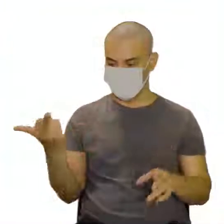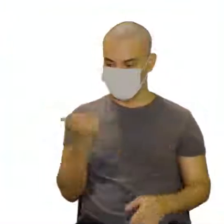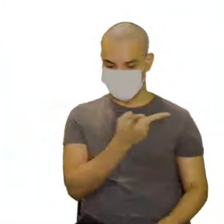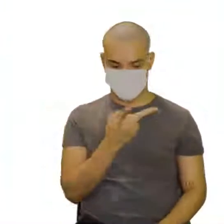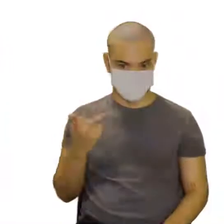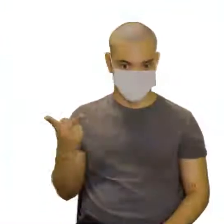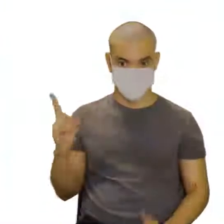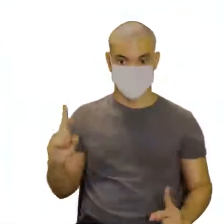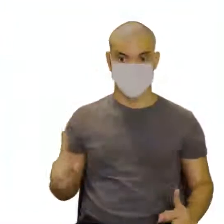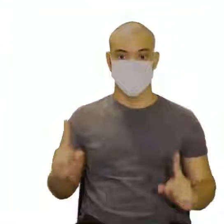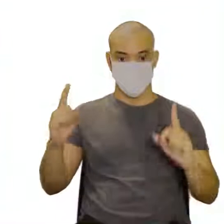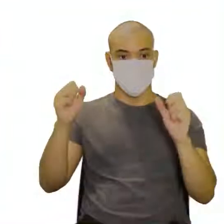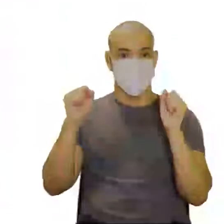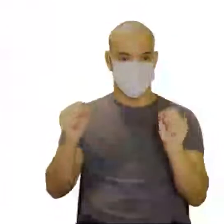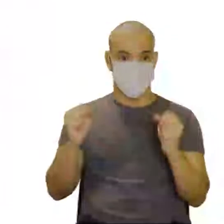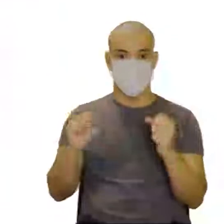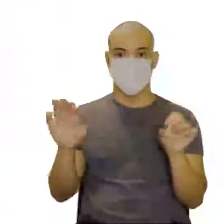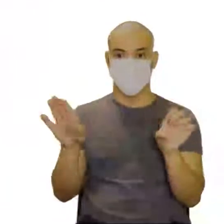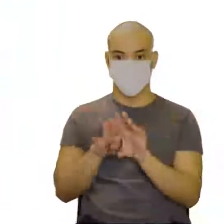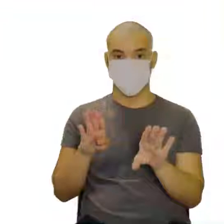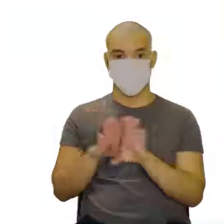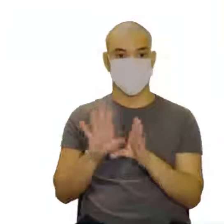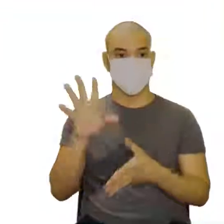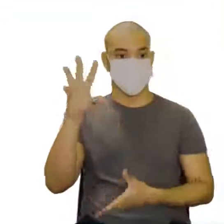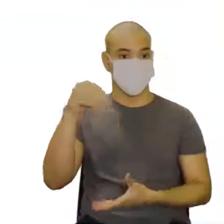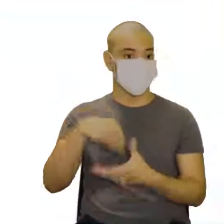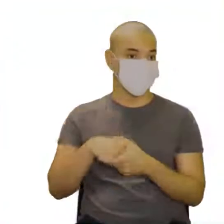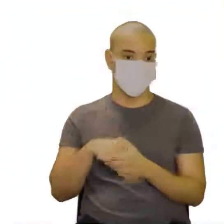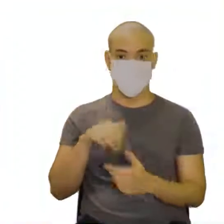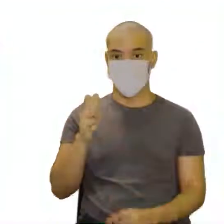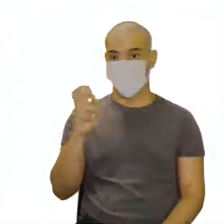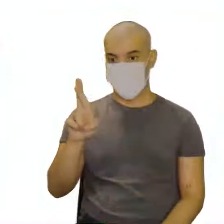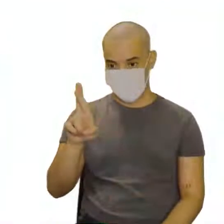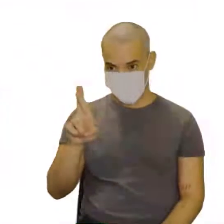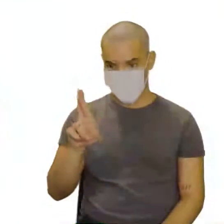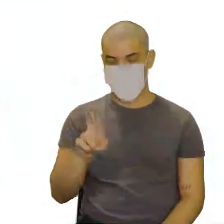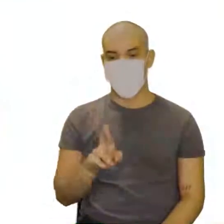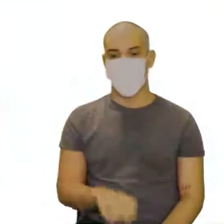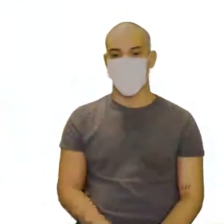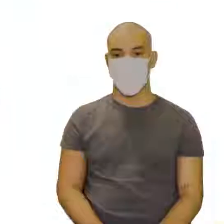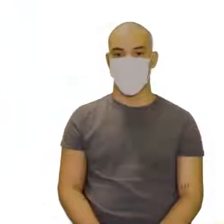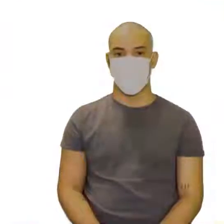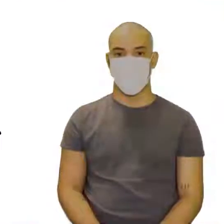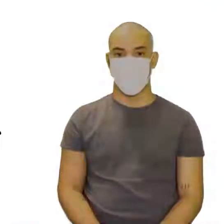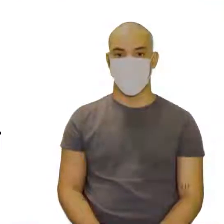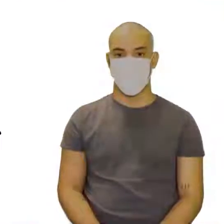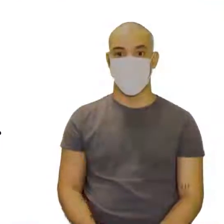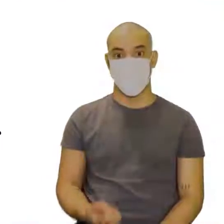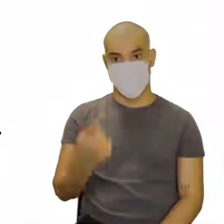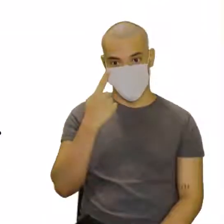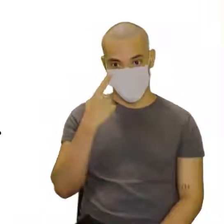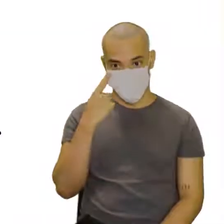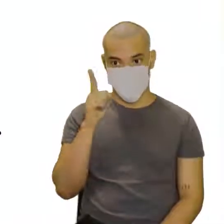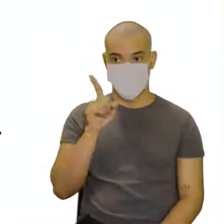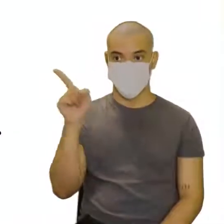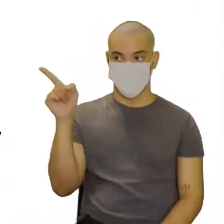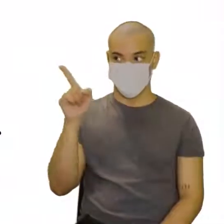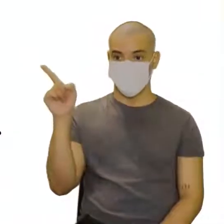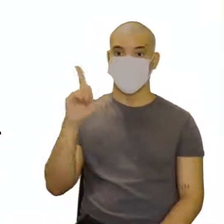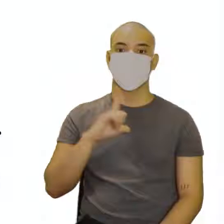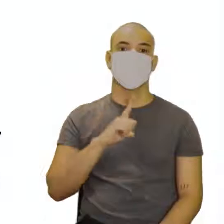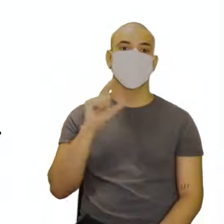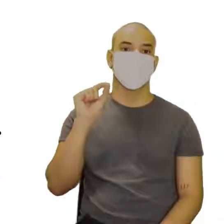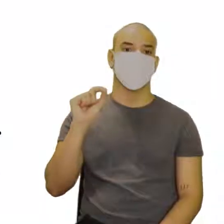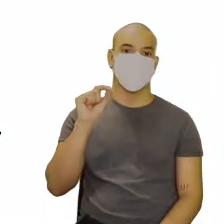meu capacitor pode ser o ar. Entendido isso? Aqui, olha só, jovens, nessa próxima figura aqui, nós temos